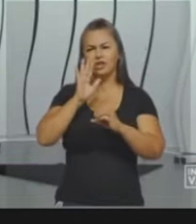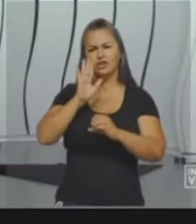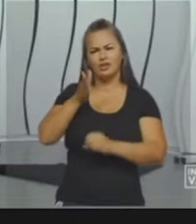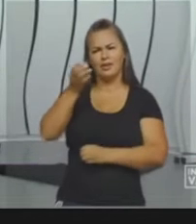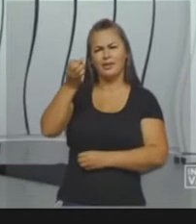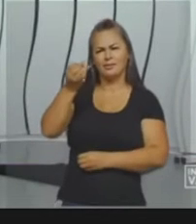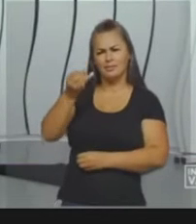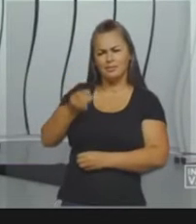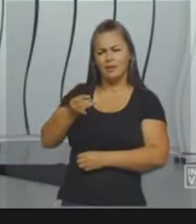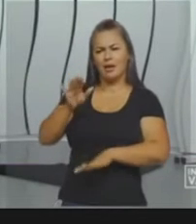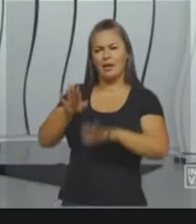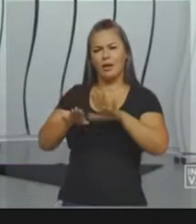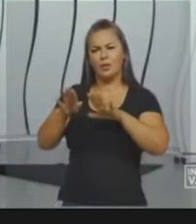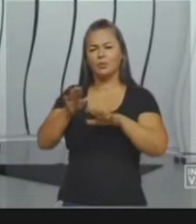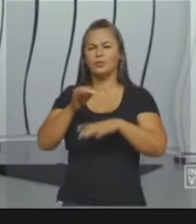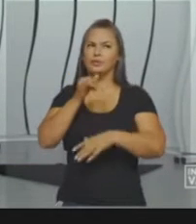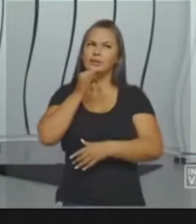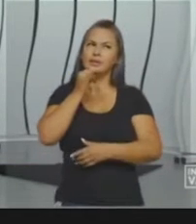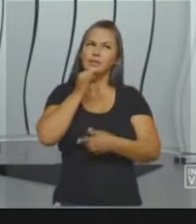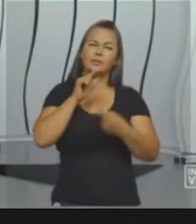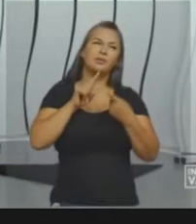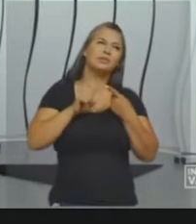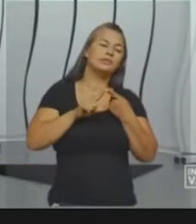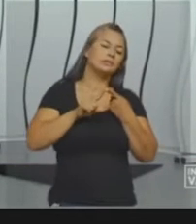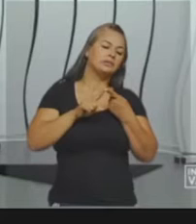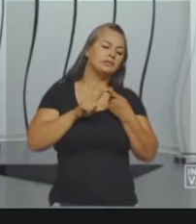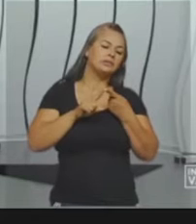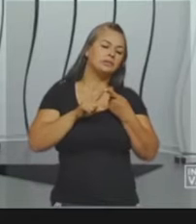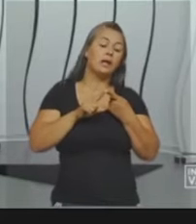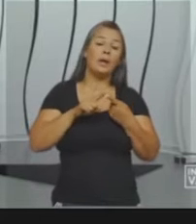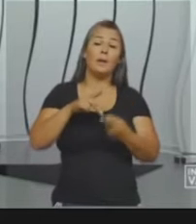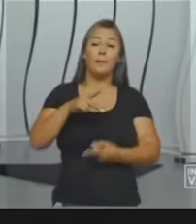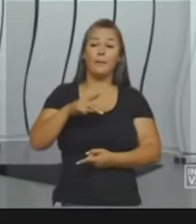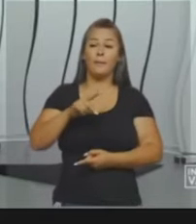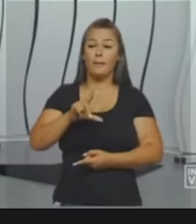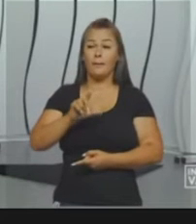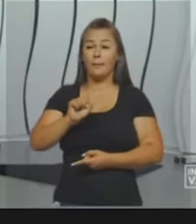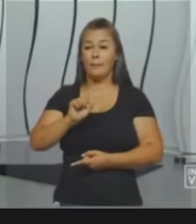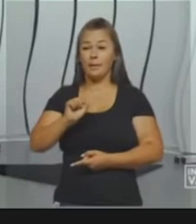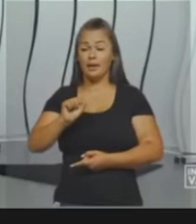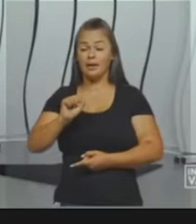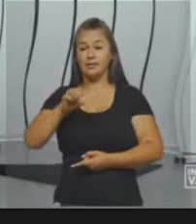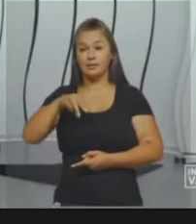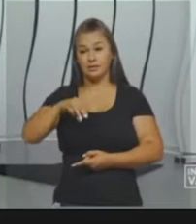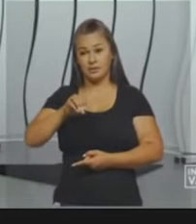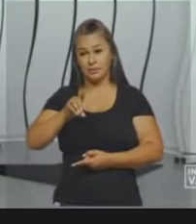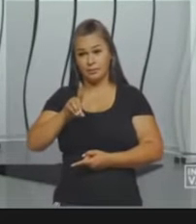cruzi, nós temos também o Plasmodium, que é o causador da malária.